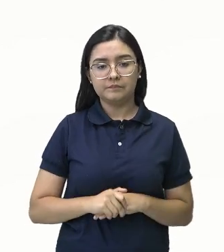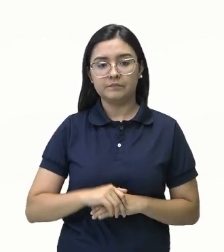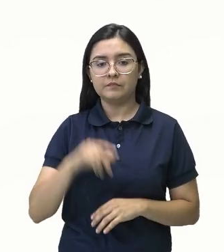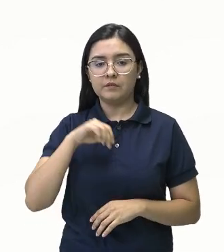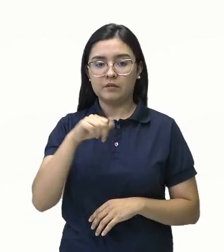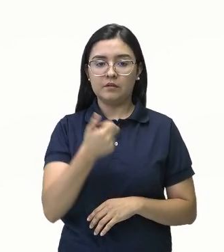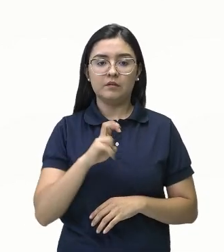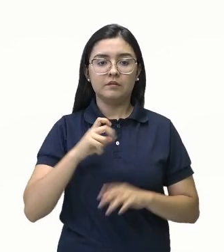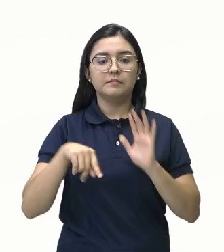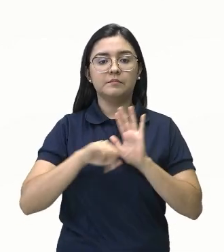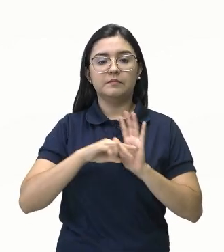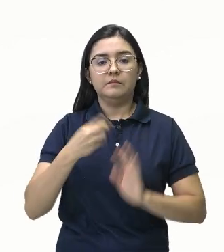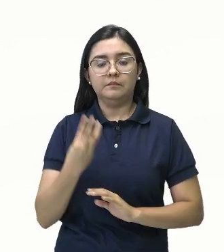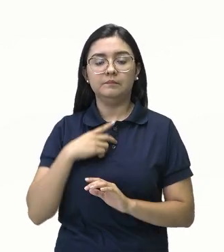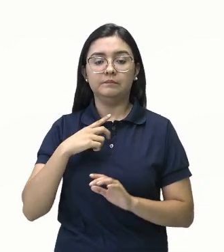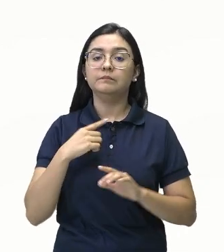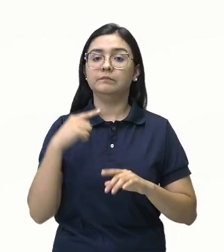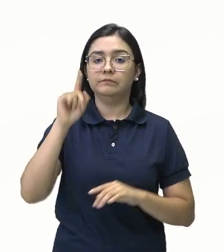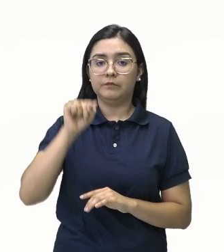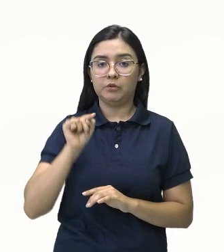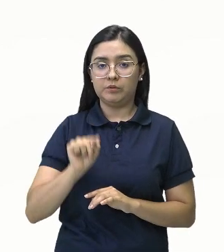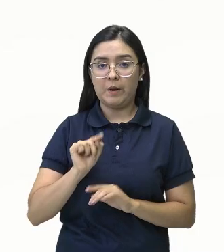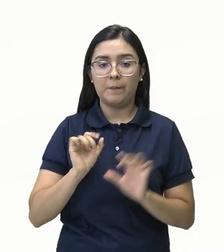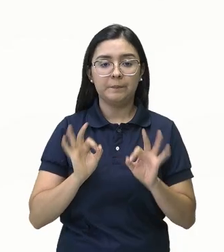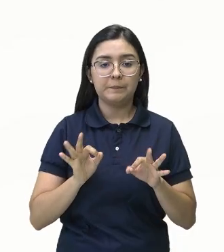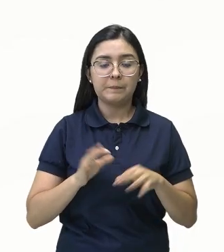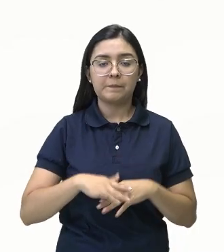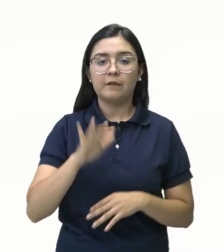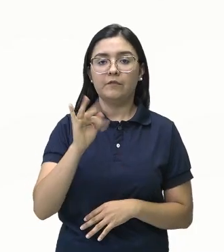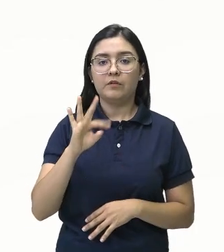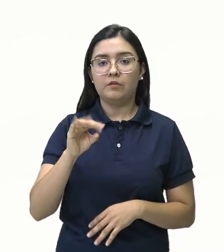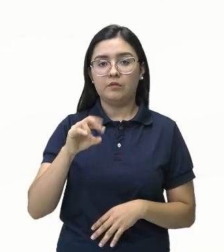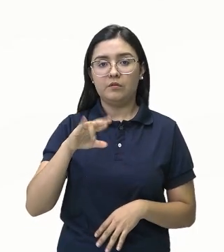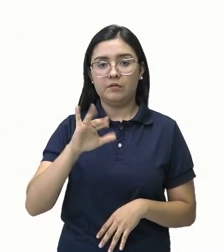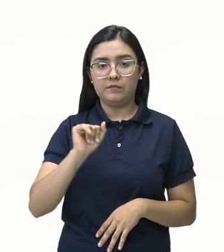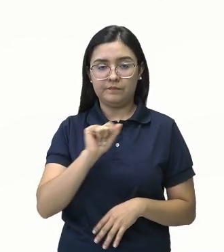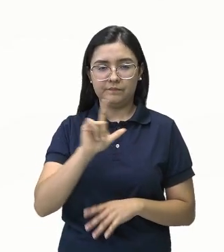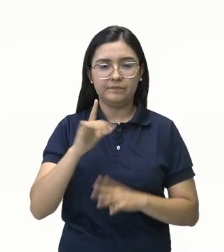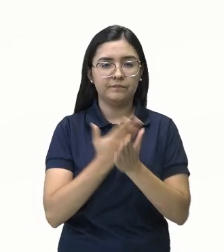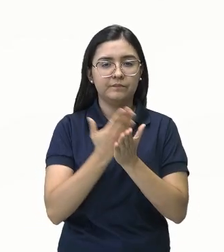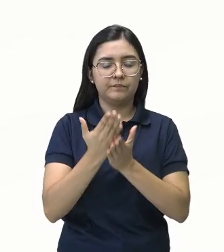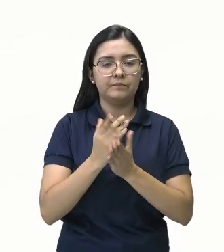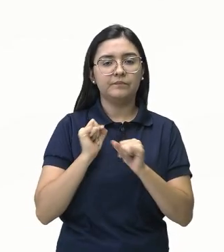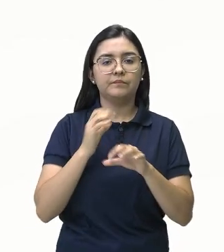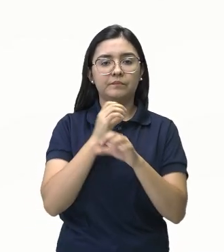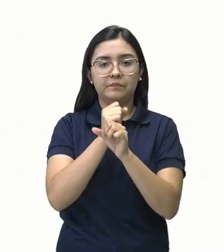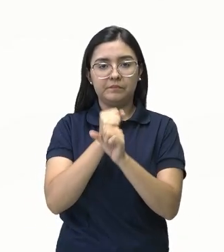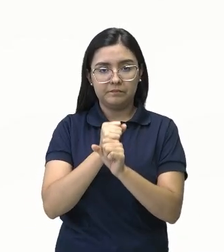P fatorial, tá bom? Vamos começar